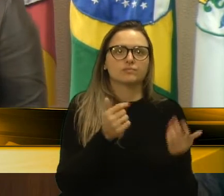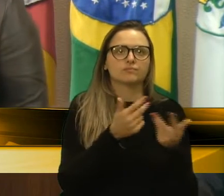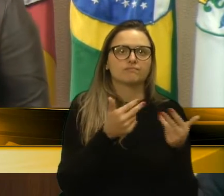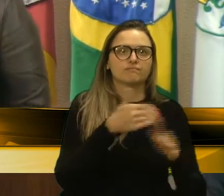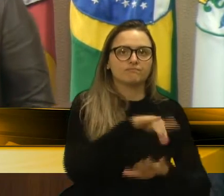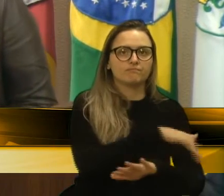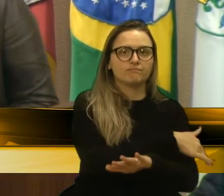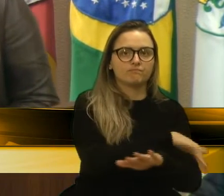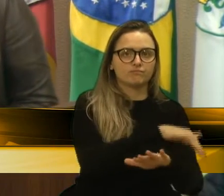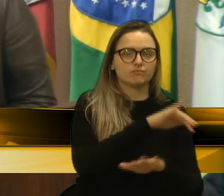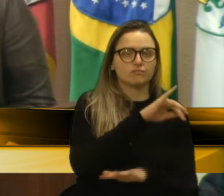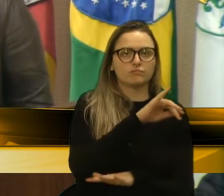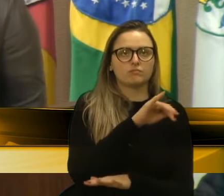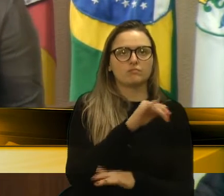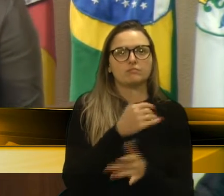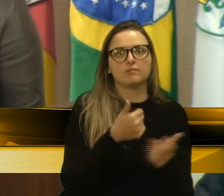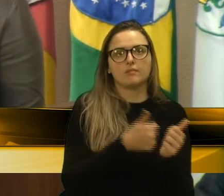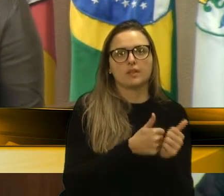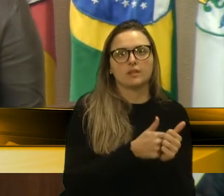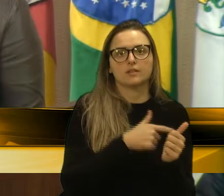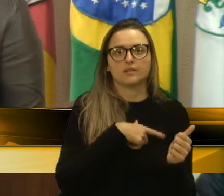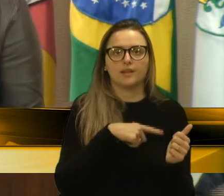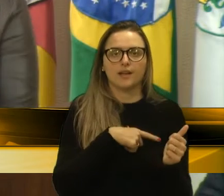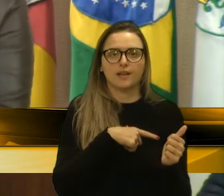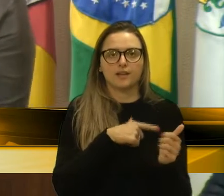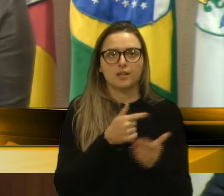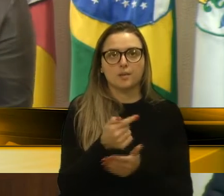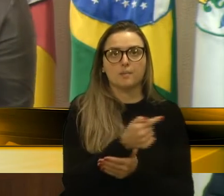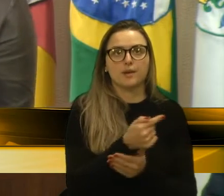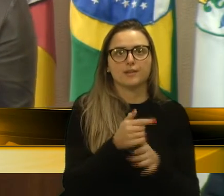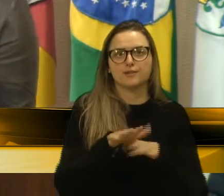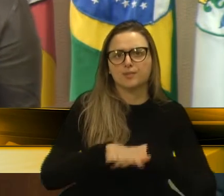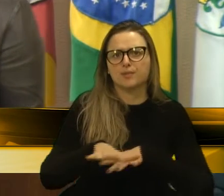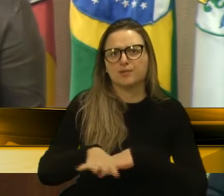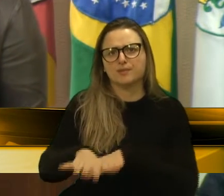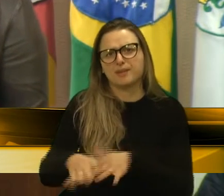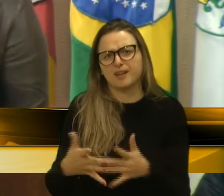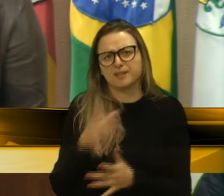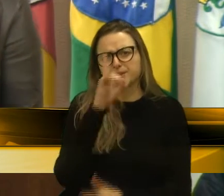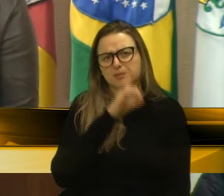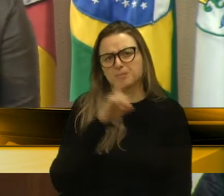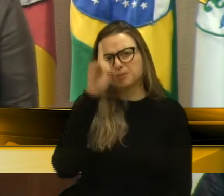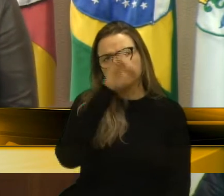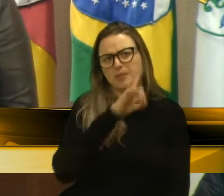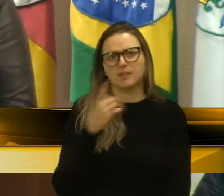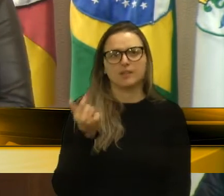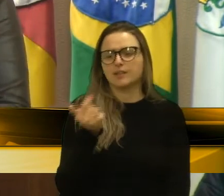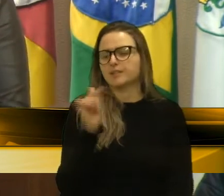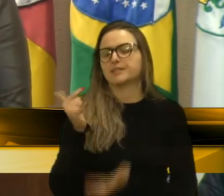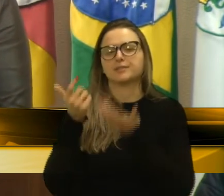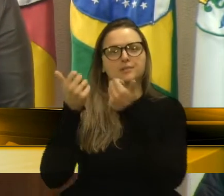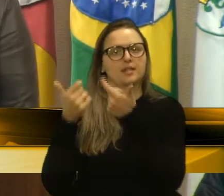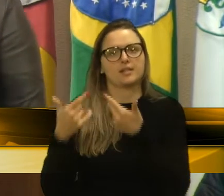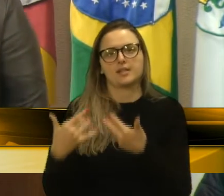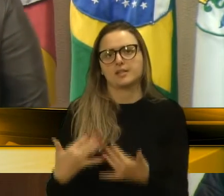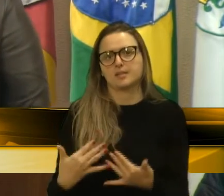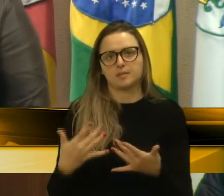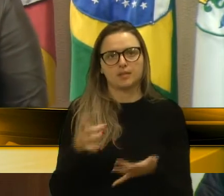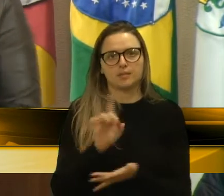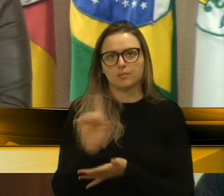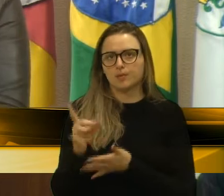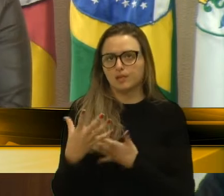da praça, eu diria que ela tem menos movimento, ainda mais num domingo. Então, não tem justificativa para